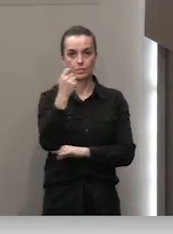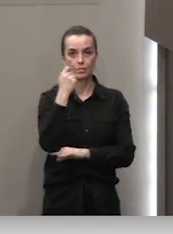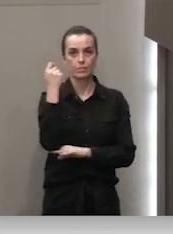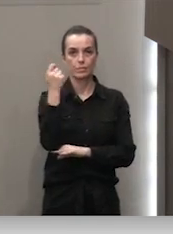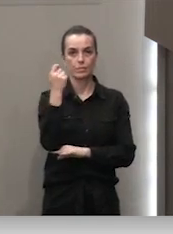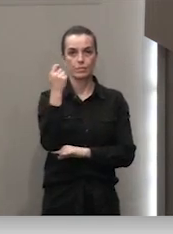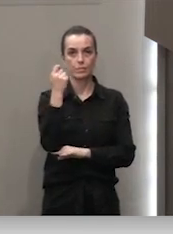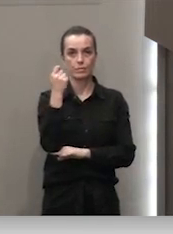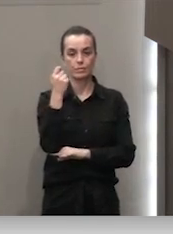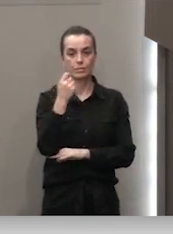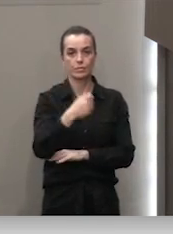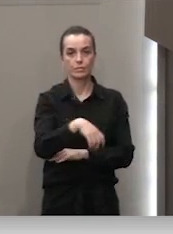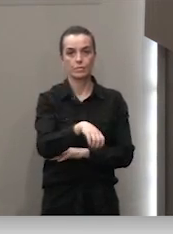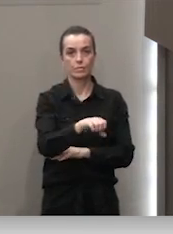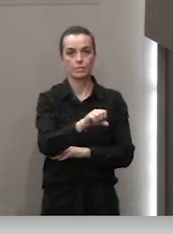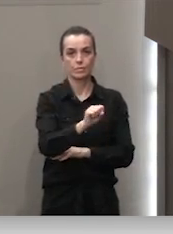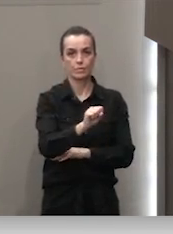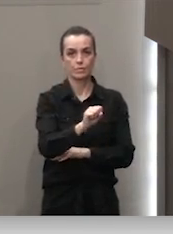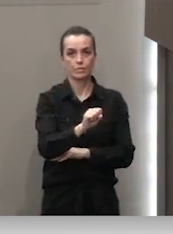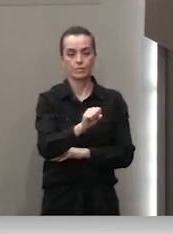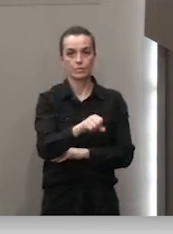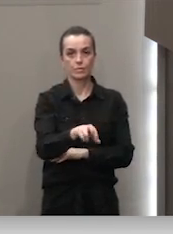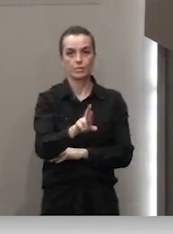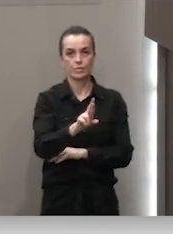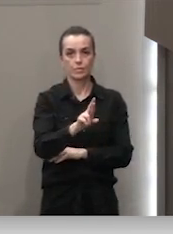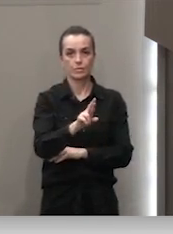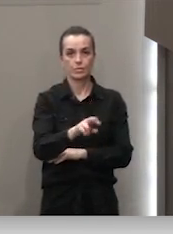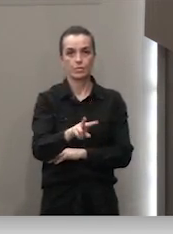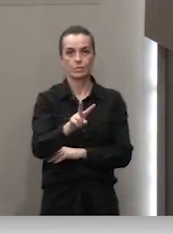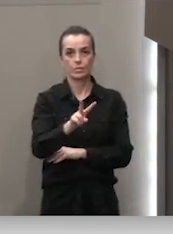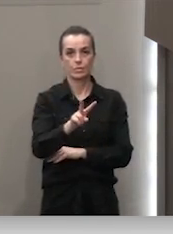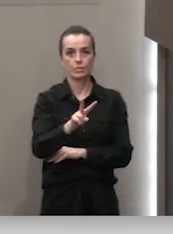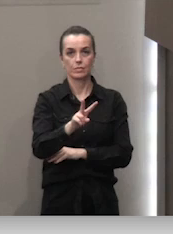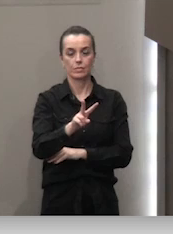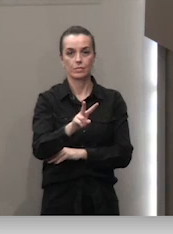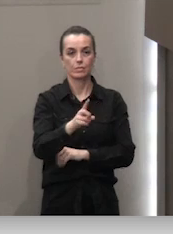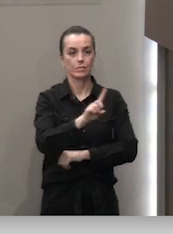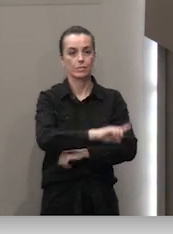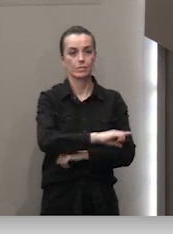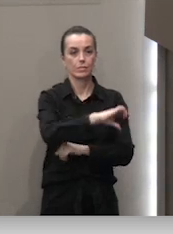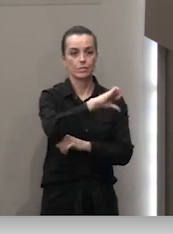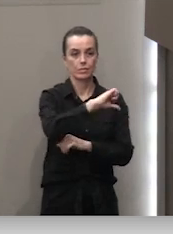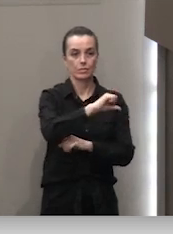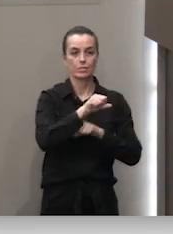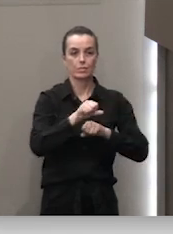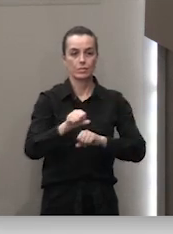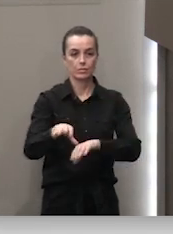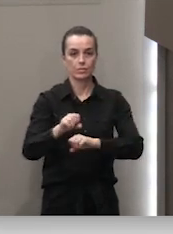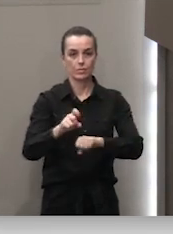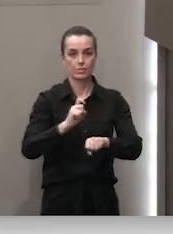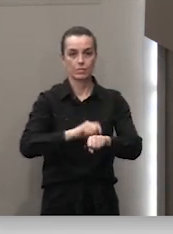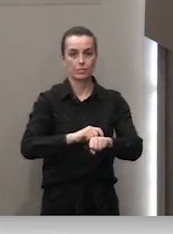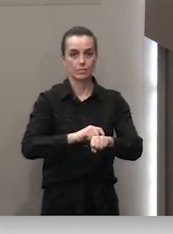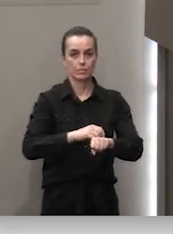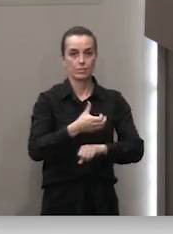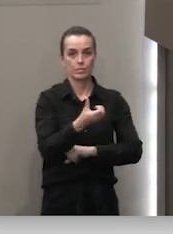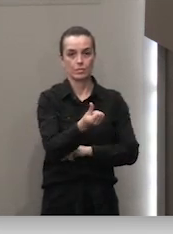Sul, CRMV, no dia 9 de setembro de 2024, às 18